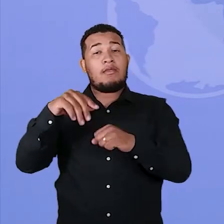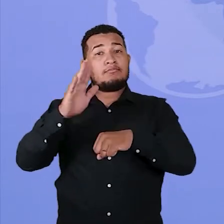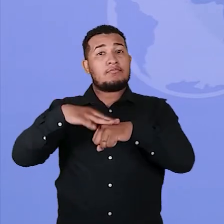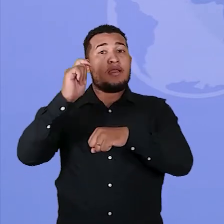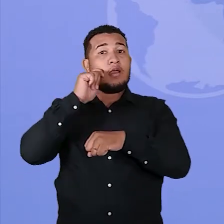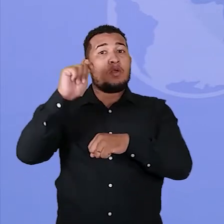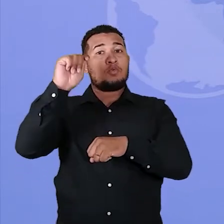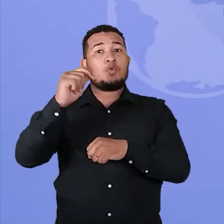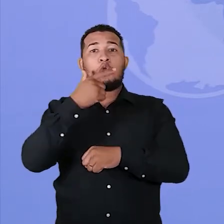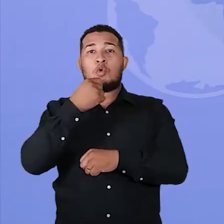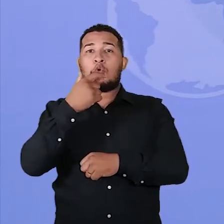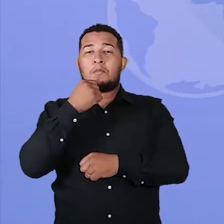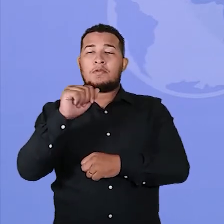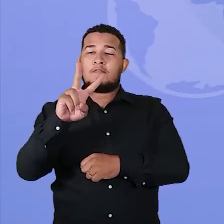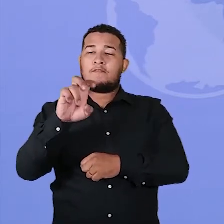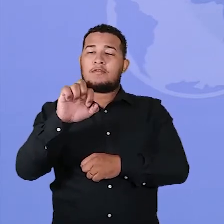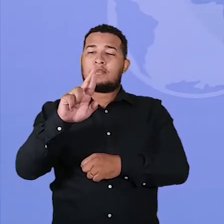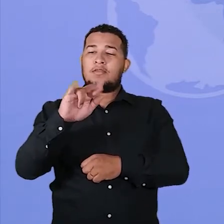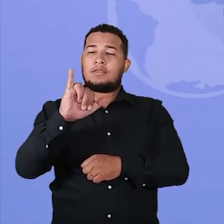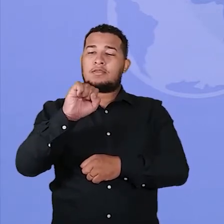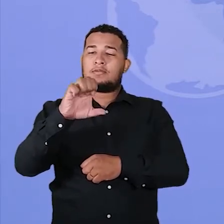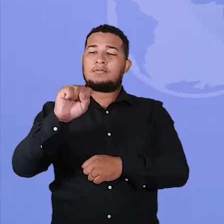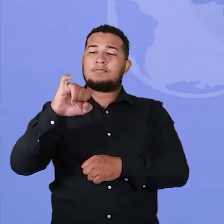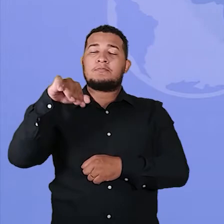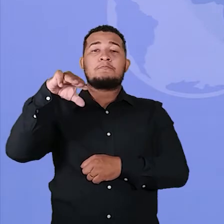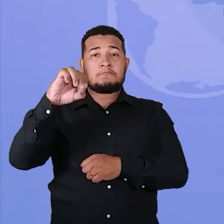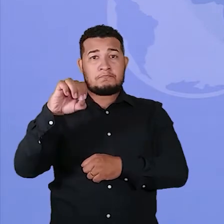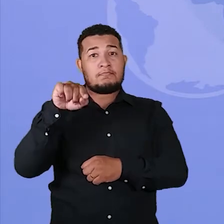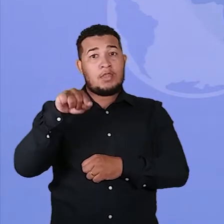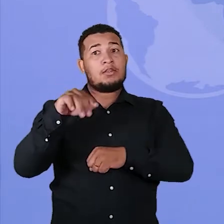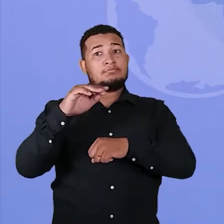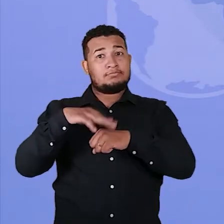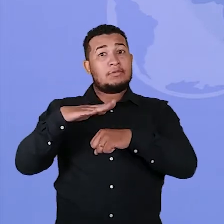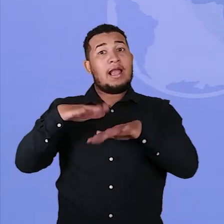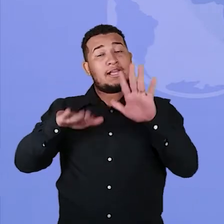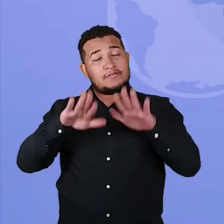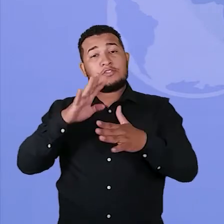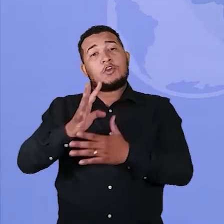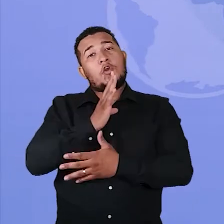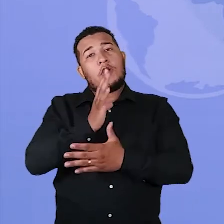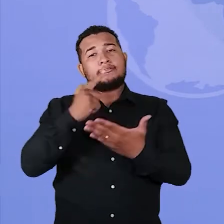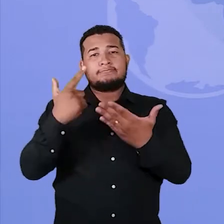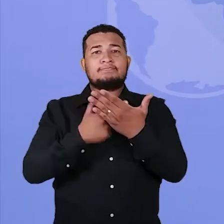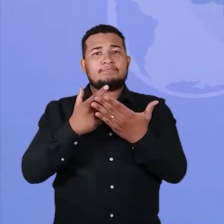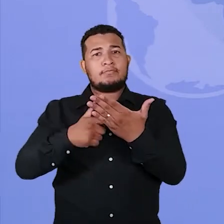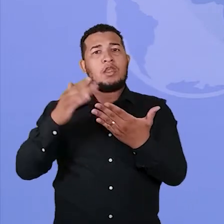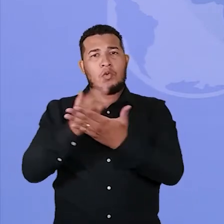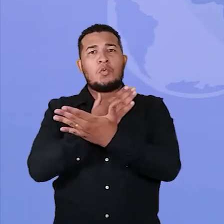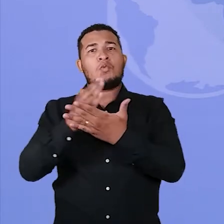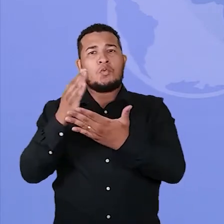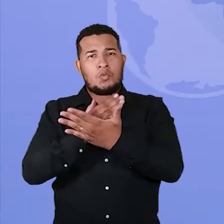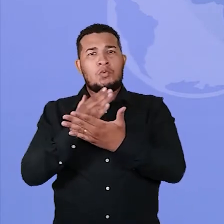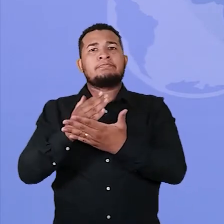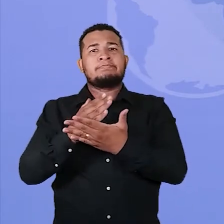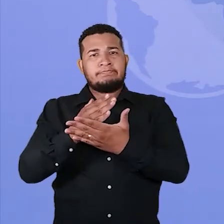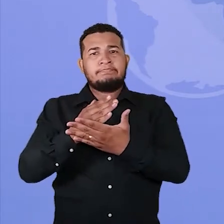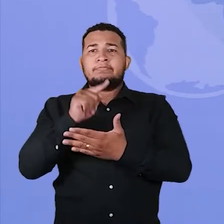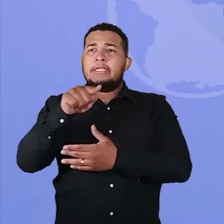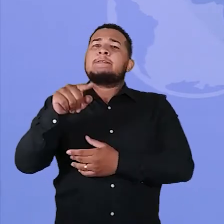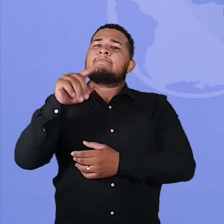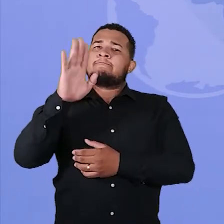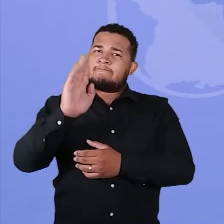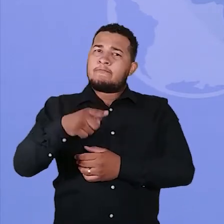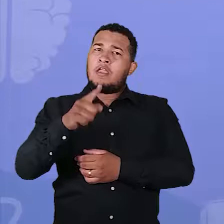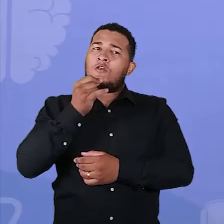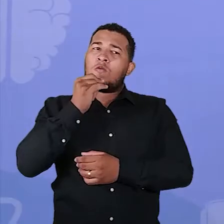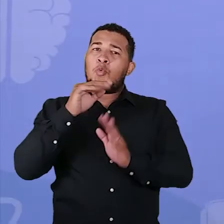de autoria de Luiz Fernando Veríssimo, que é um grande escritor. Convido você a conhecer as obras deste escritor, Luiz